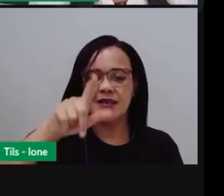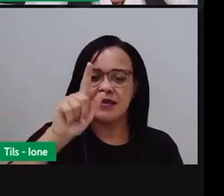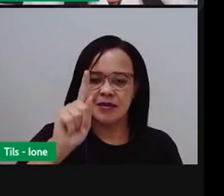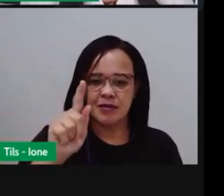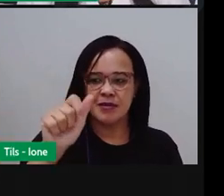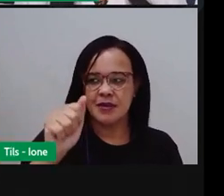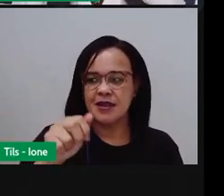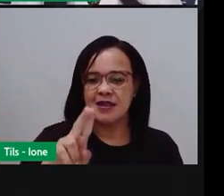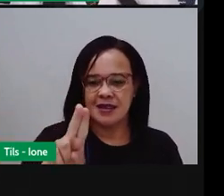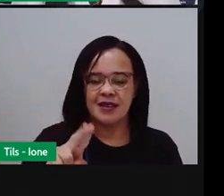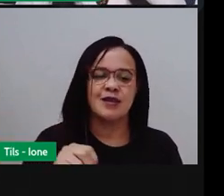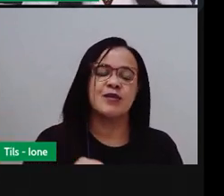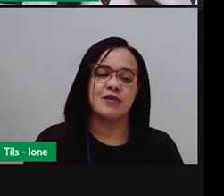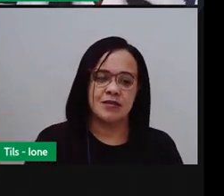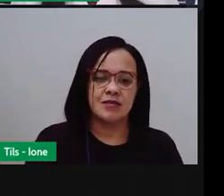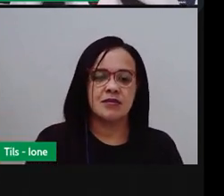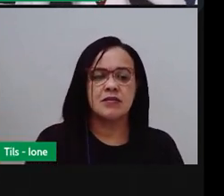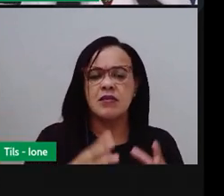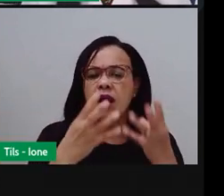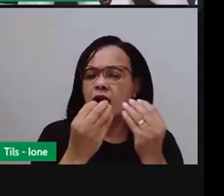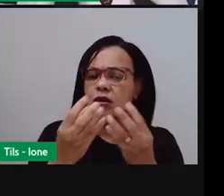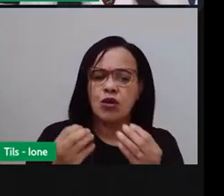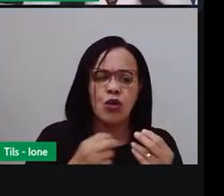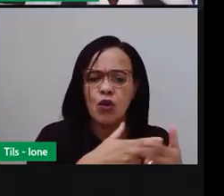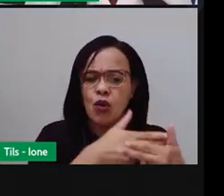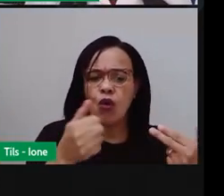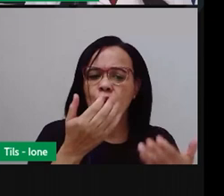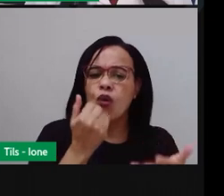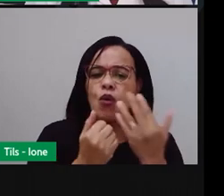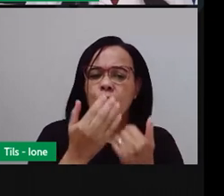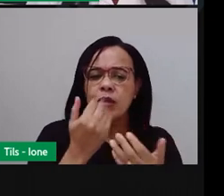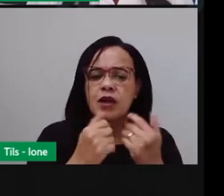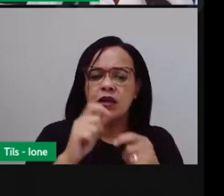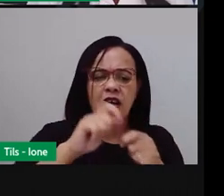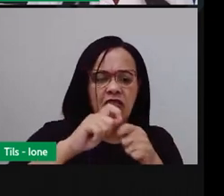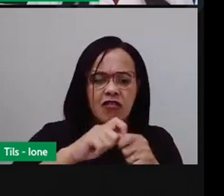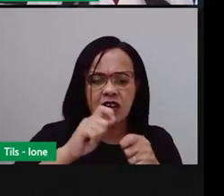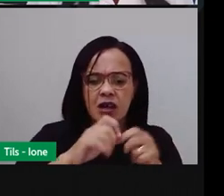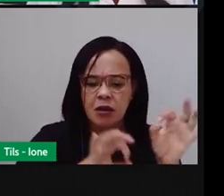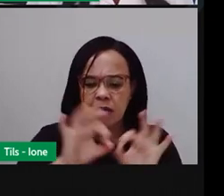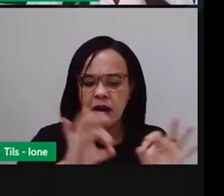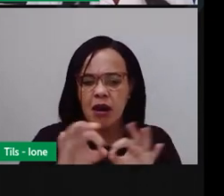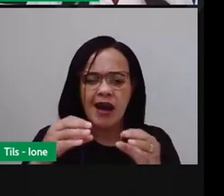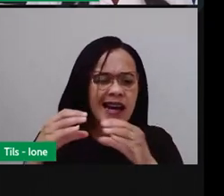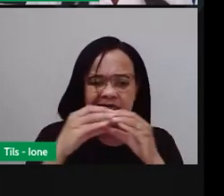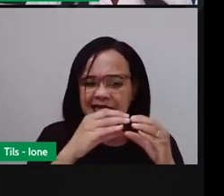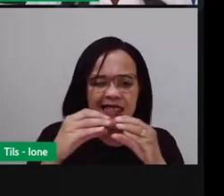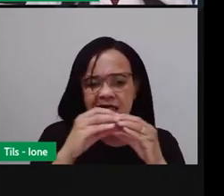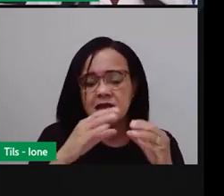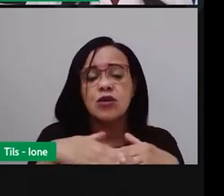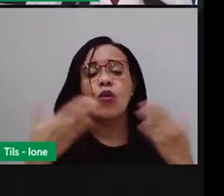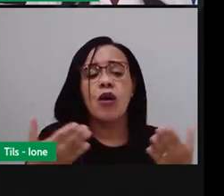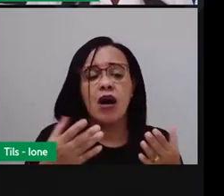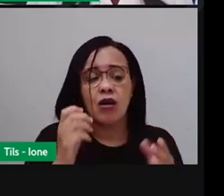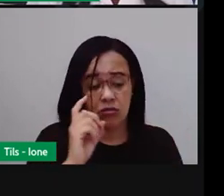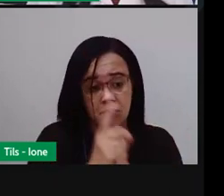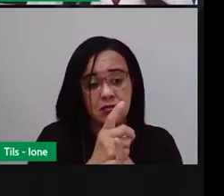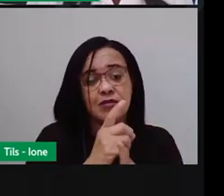Então, dessas comidas aí, quais delas são feitas de milho? Você já